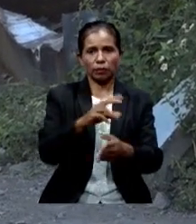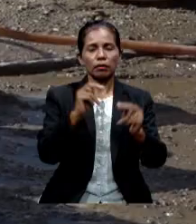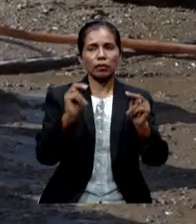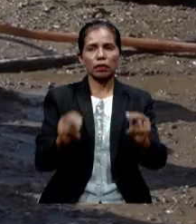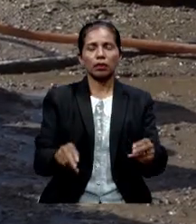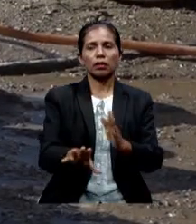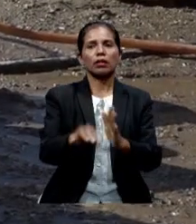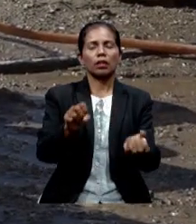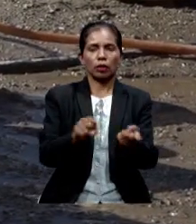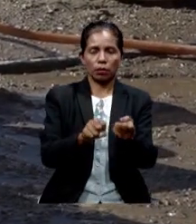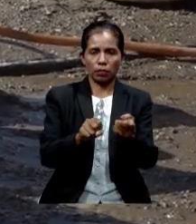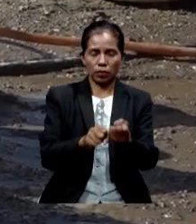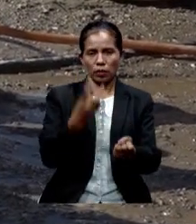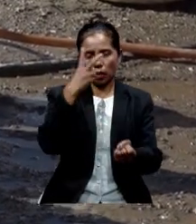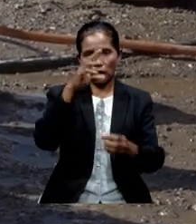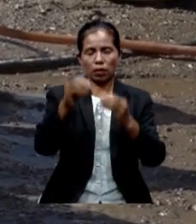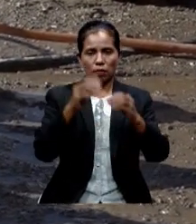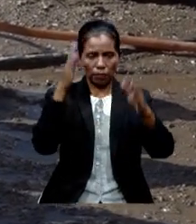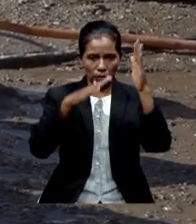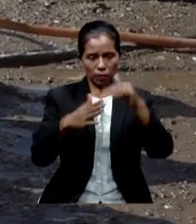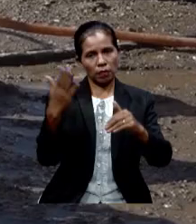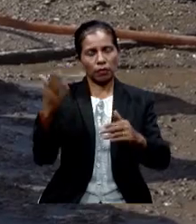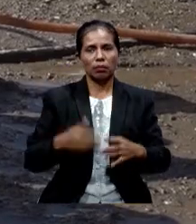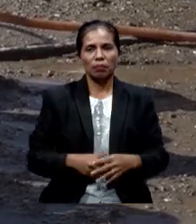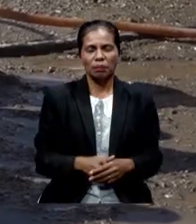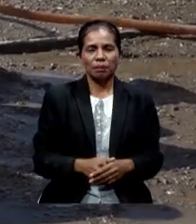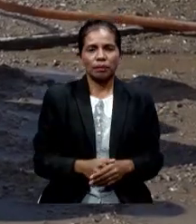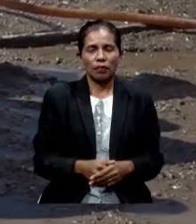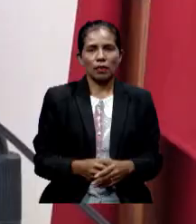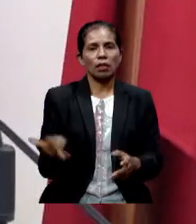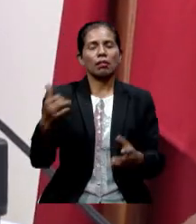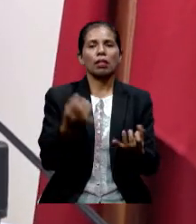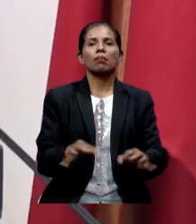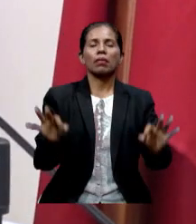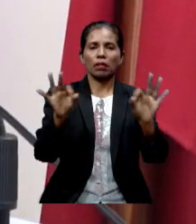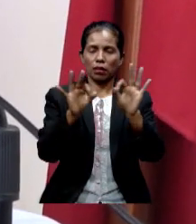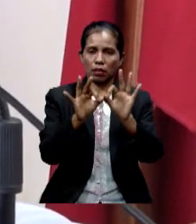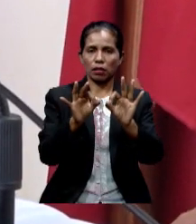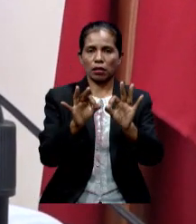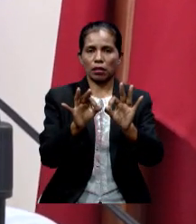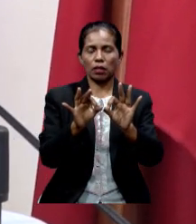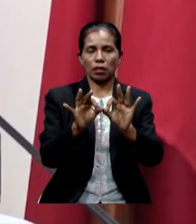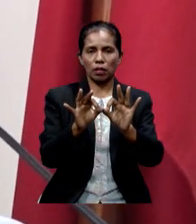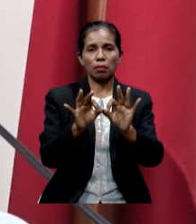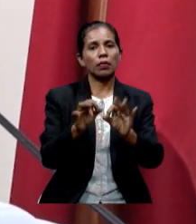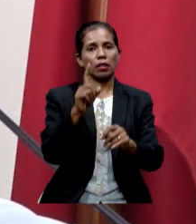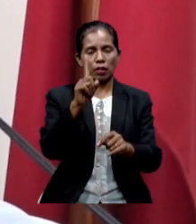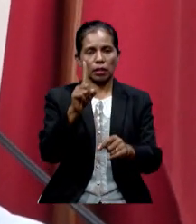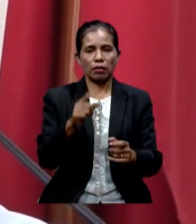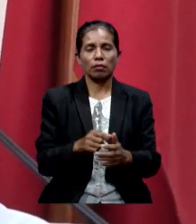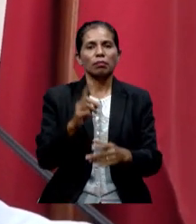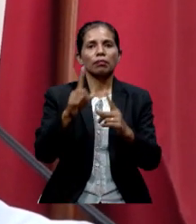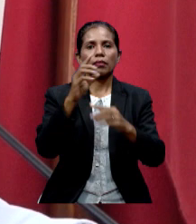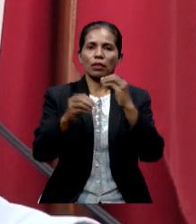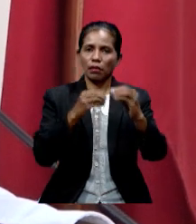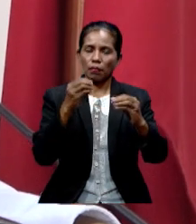precisa reta na apoio hori resolve problema hirakne. Será que é importante liga ba setor rua importante, ida, qual é quando